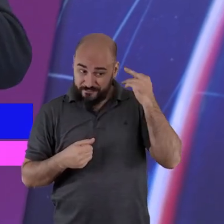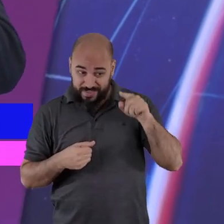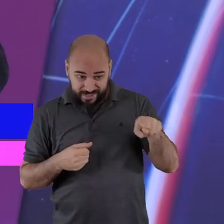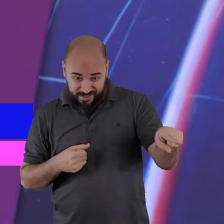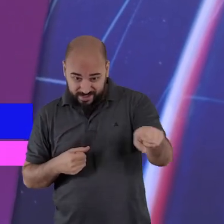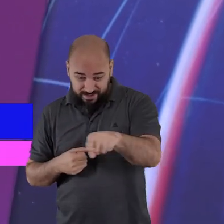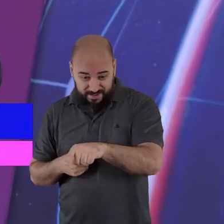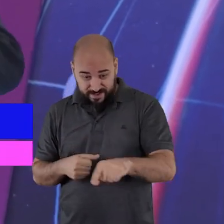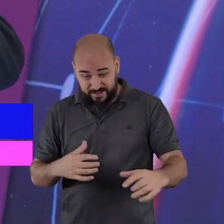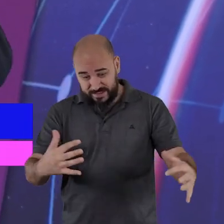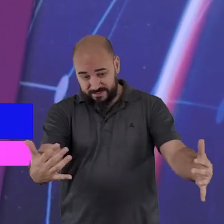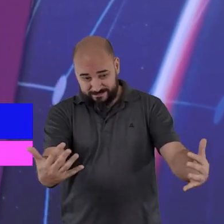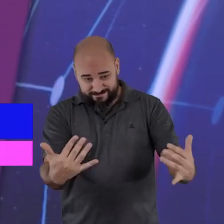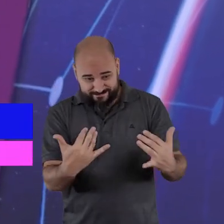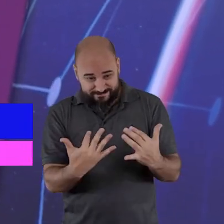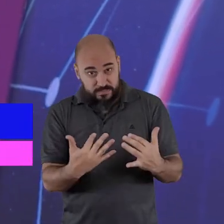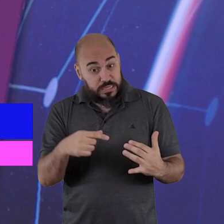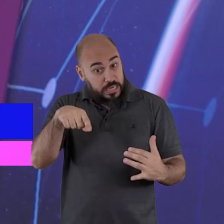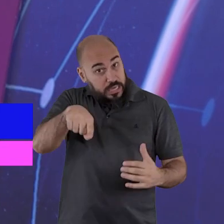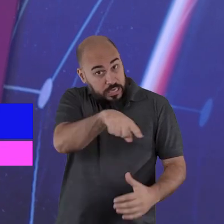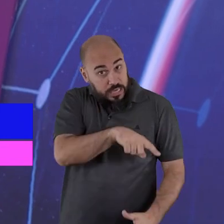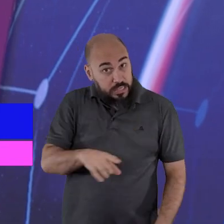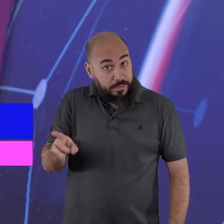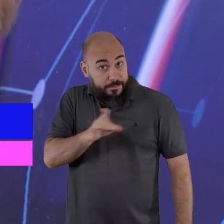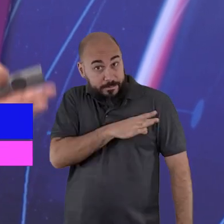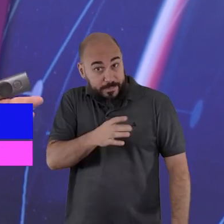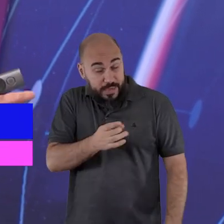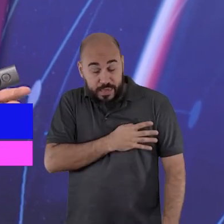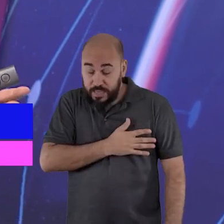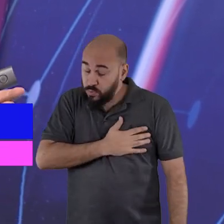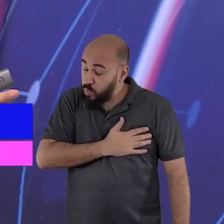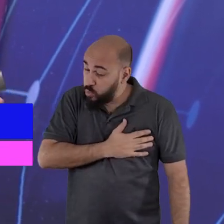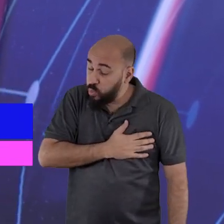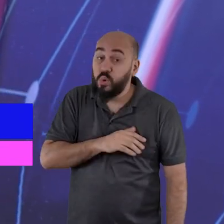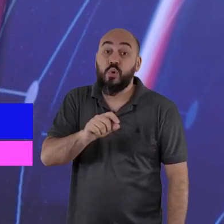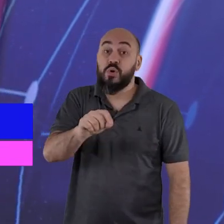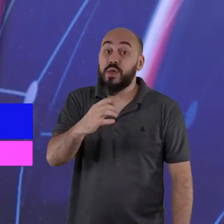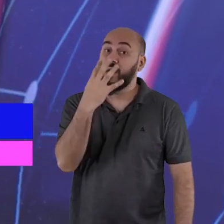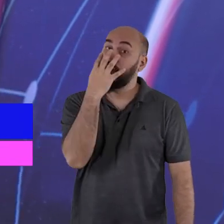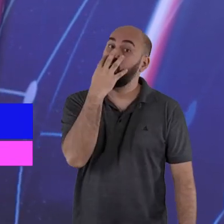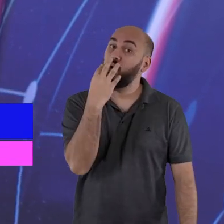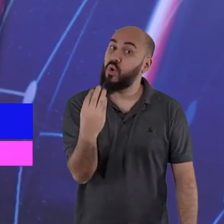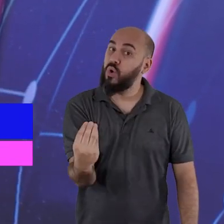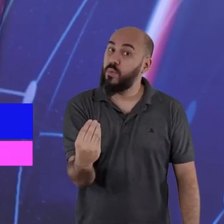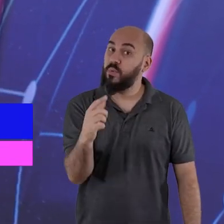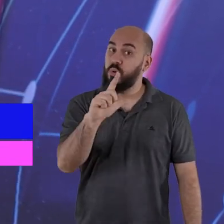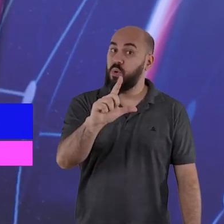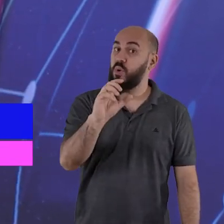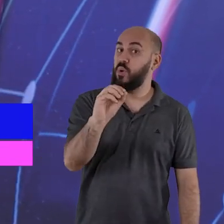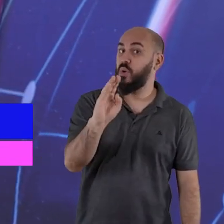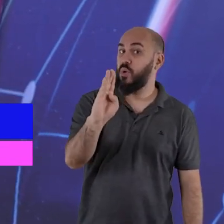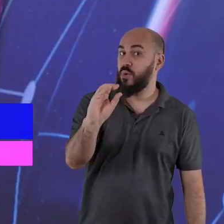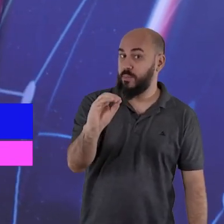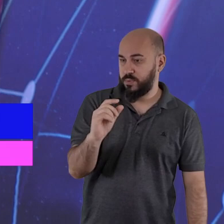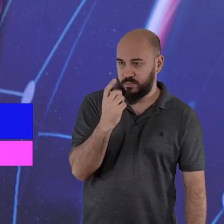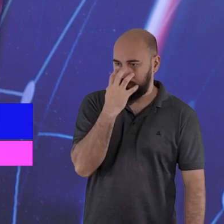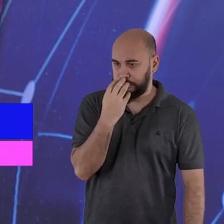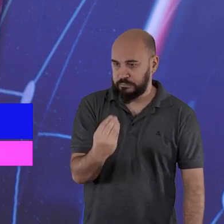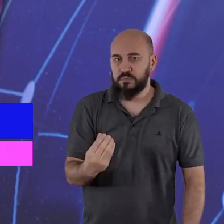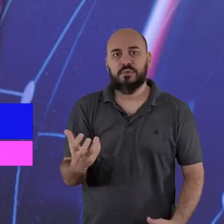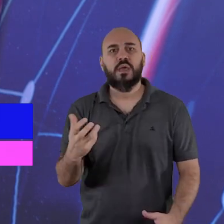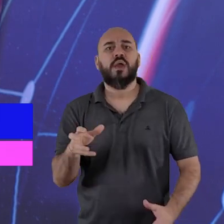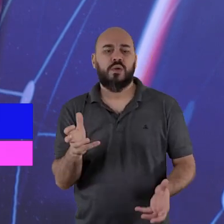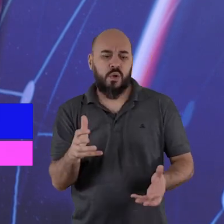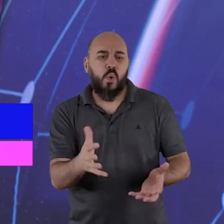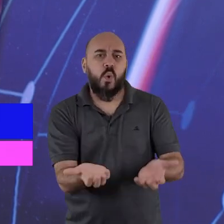ovelhas temem, e temem muito, são os lobos. O lobo quer devorar a ovelha.